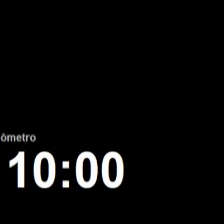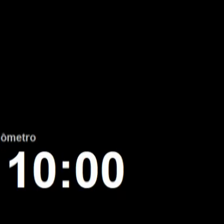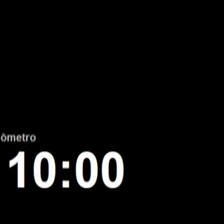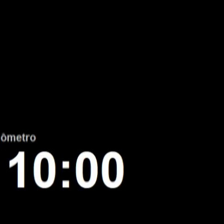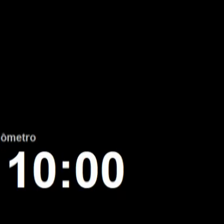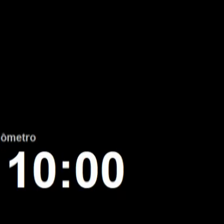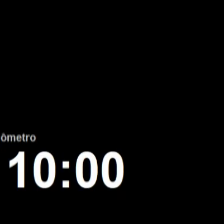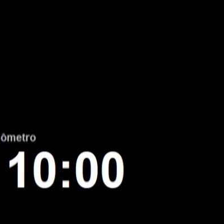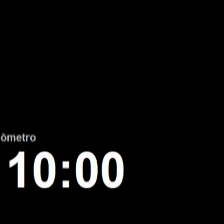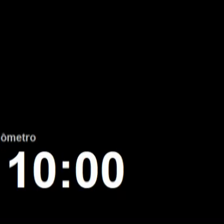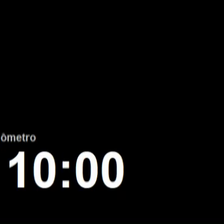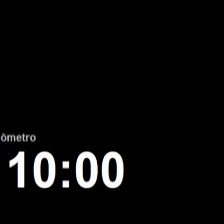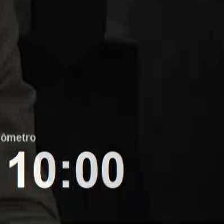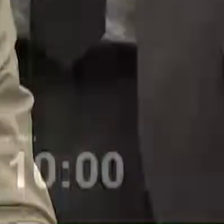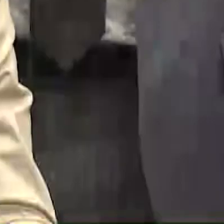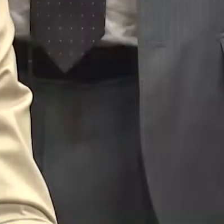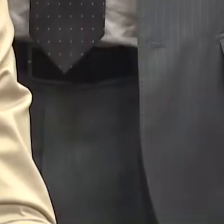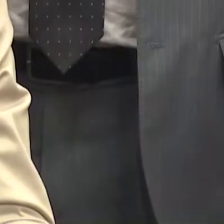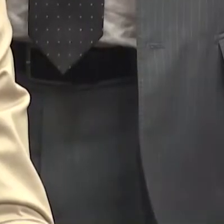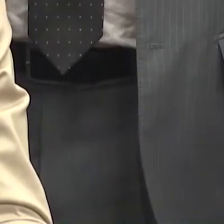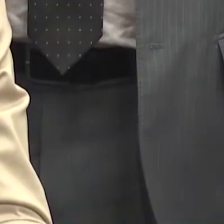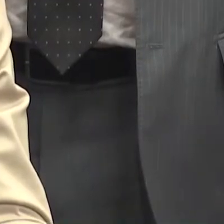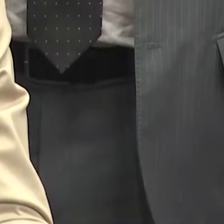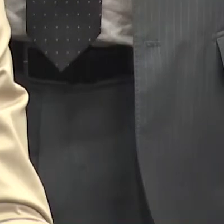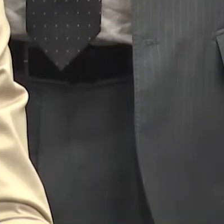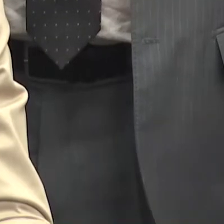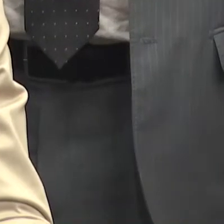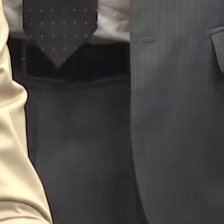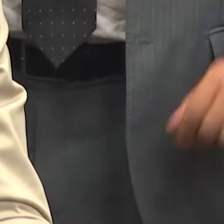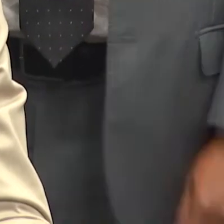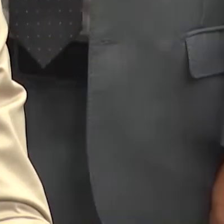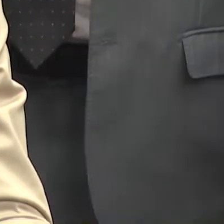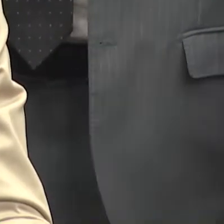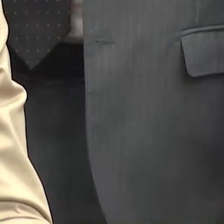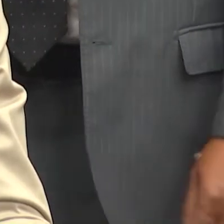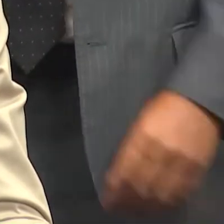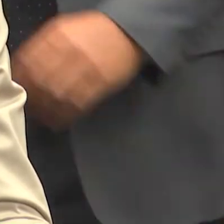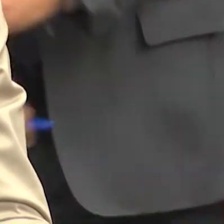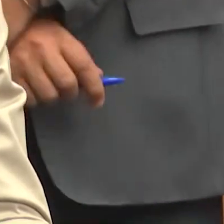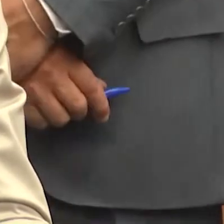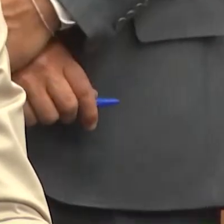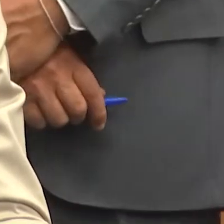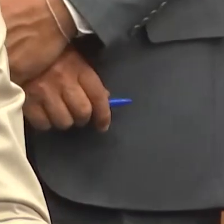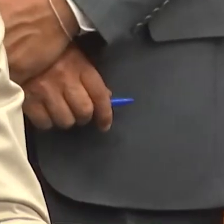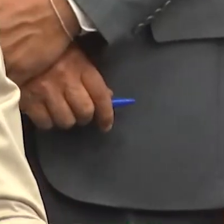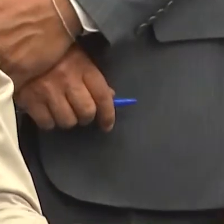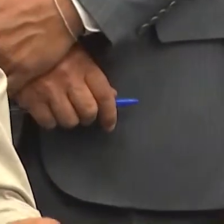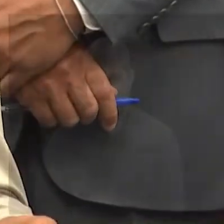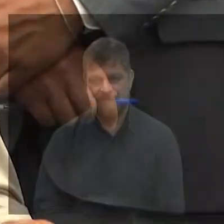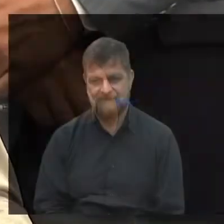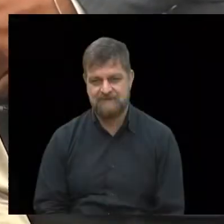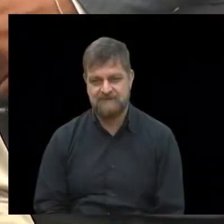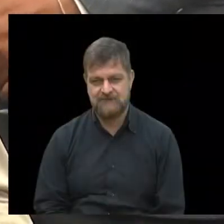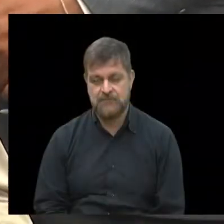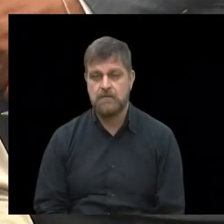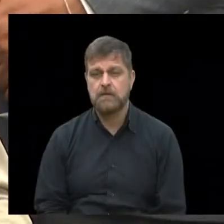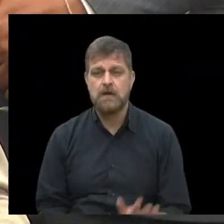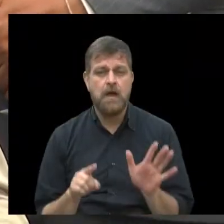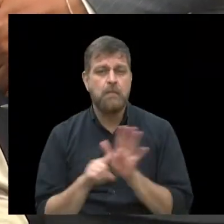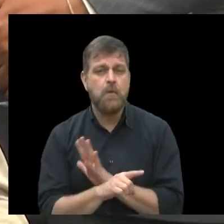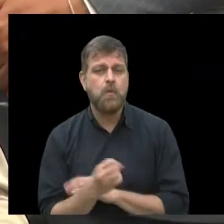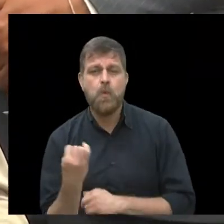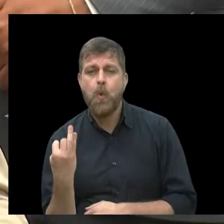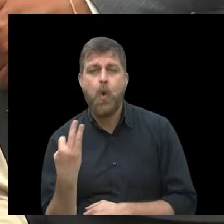Eu pergunto ao vereador Rodrigo da Farmadic, primeiro secretário, que, por favor, nos informe quantos vereadores